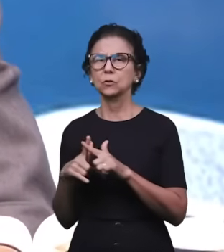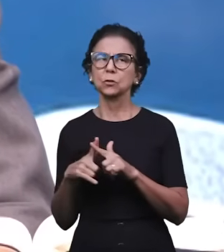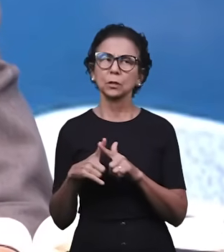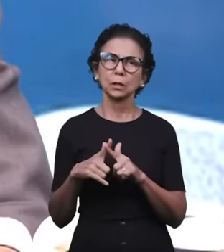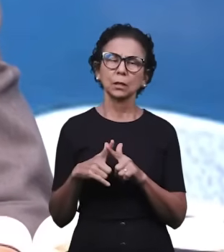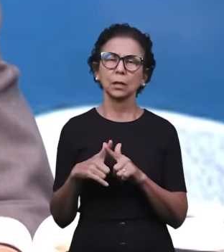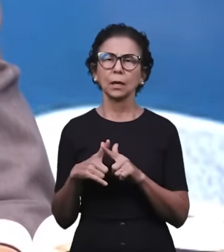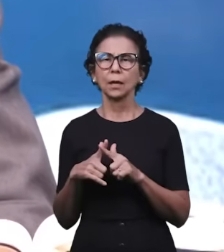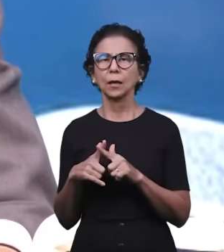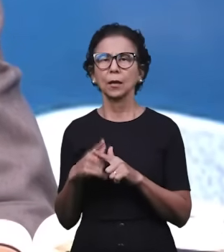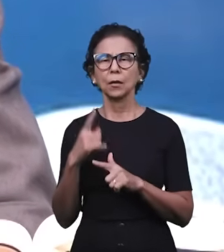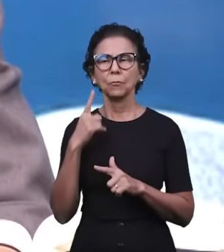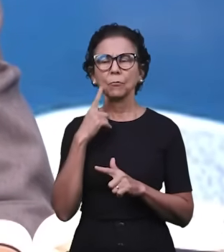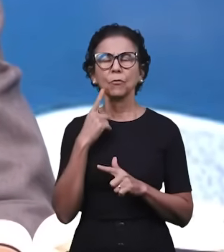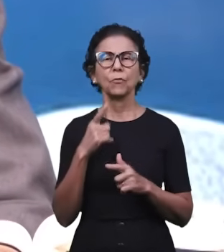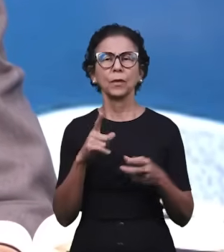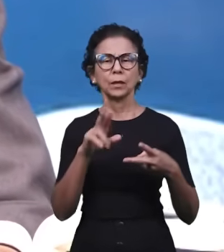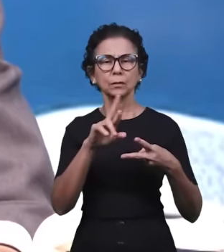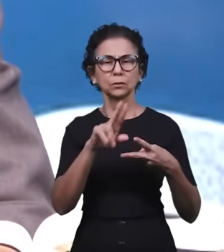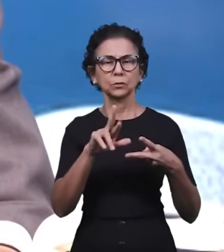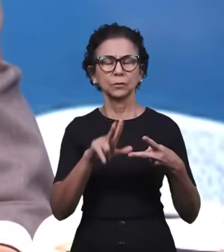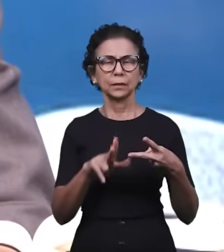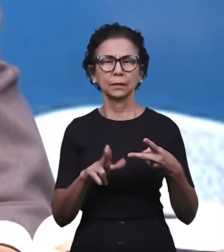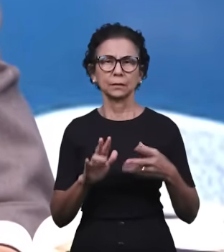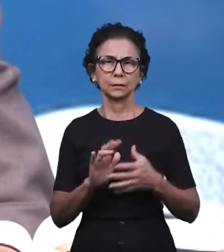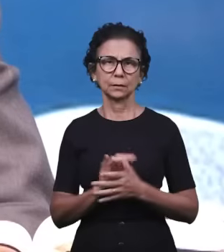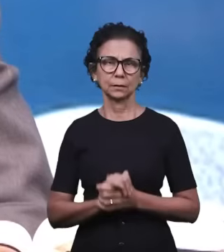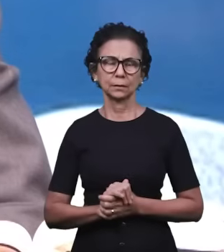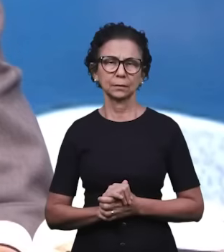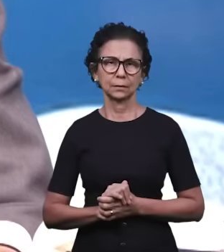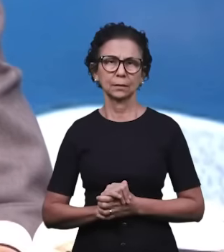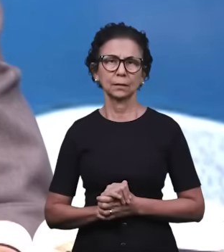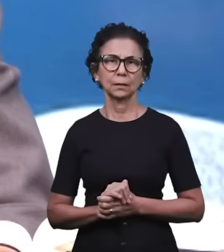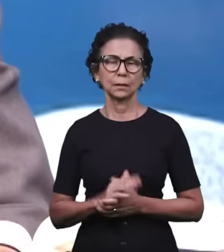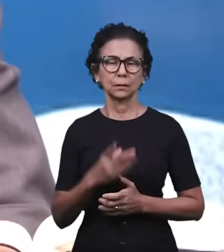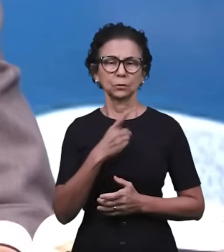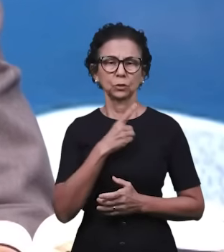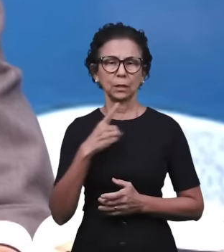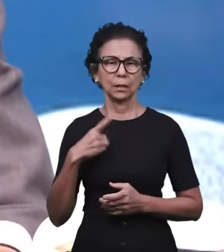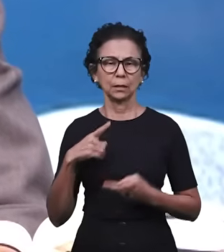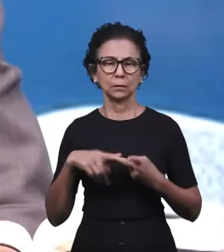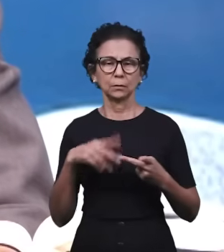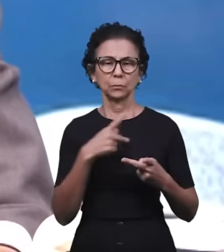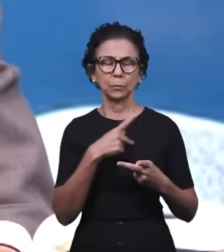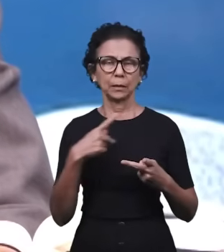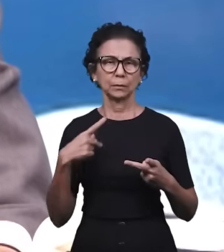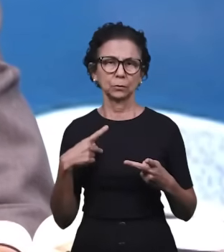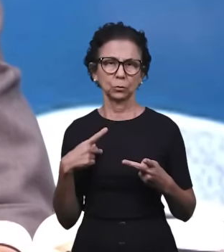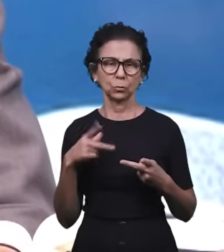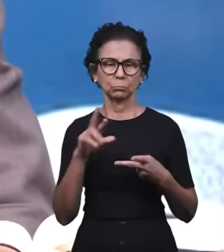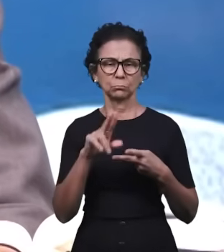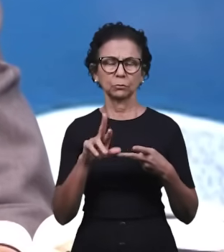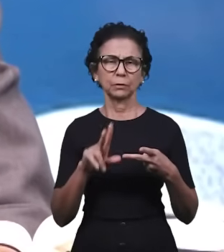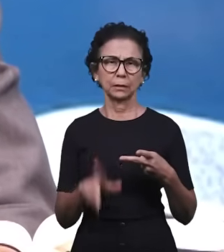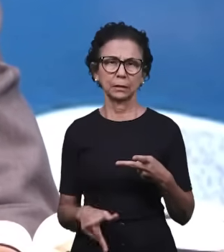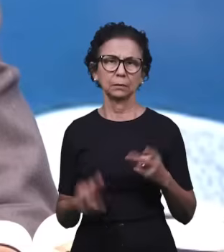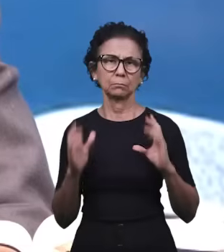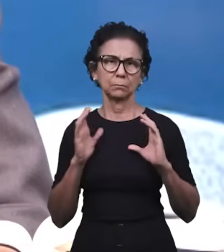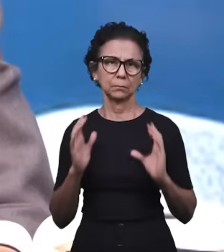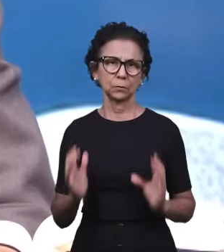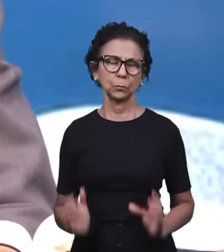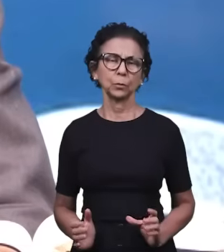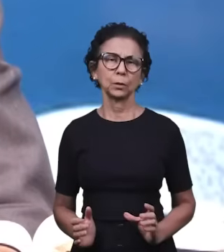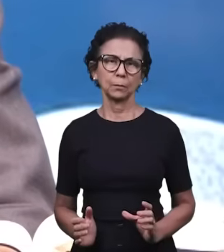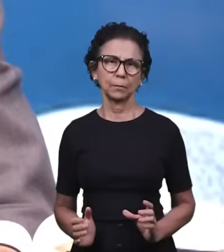termos éticos, com relação ao ministério da igreja, o pastor, qual é a diferença do pastor para o diácono em termos de comportamento, o